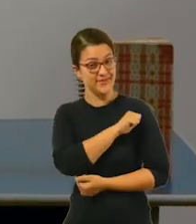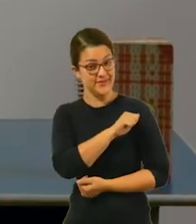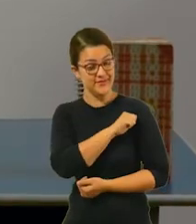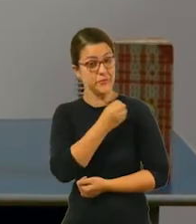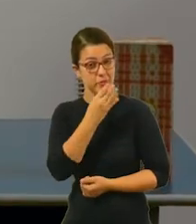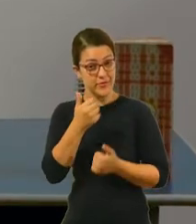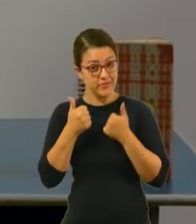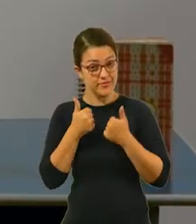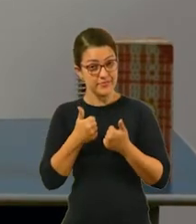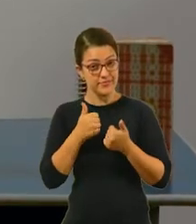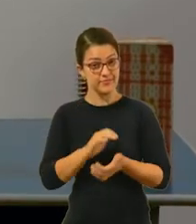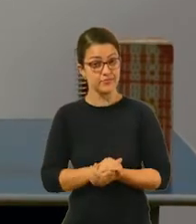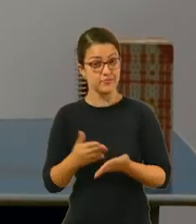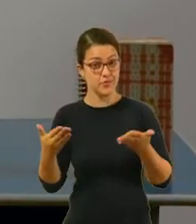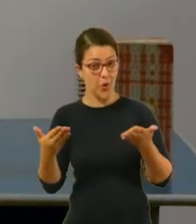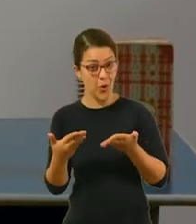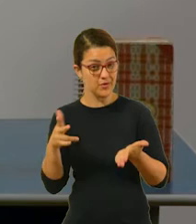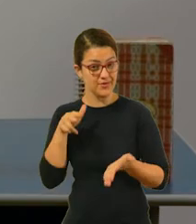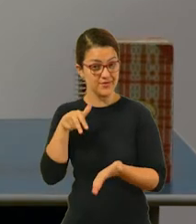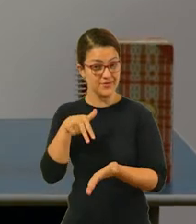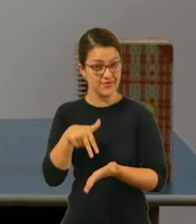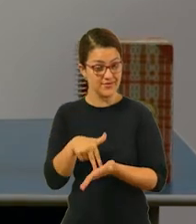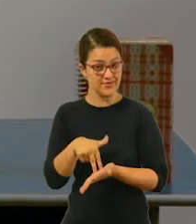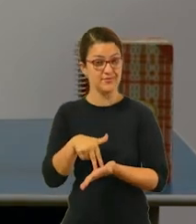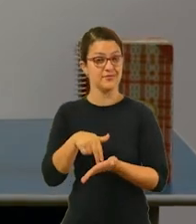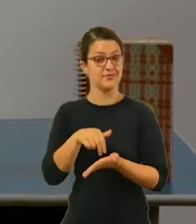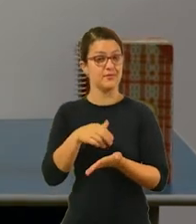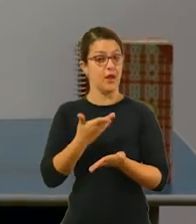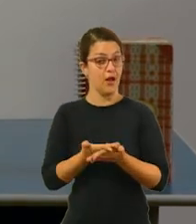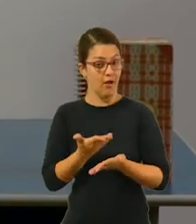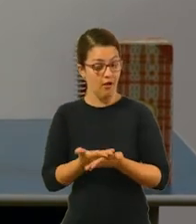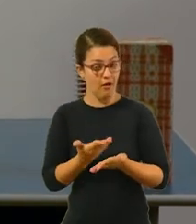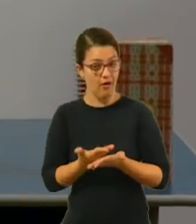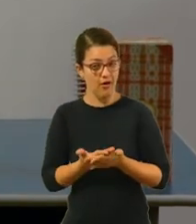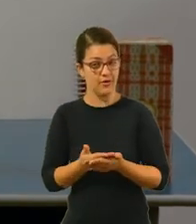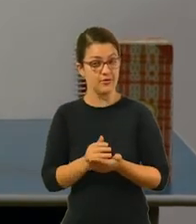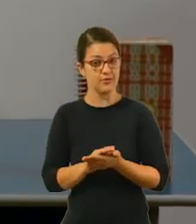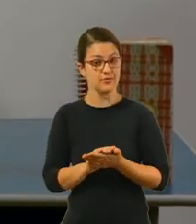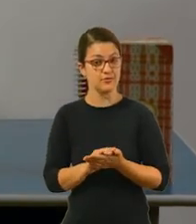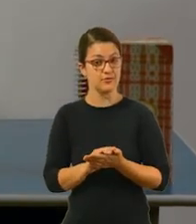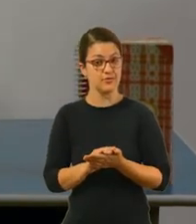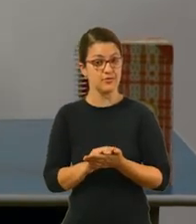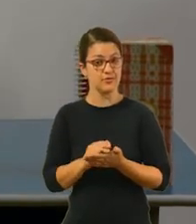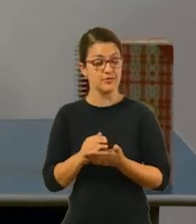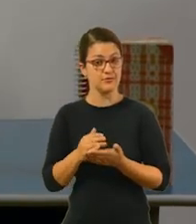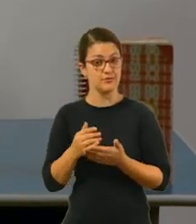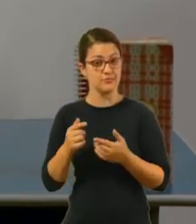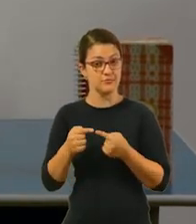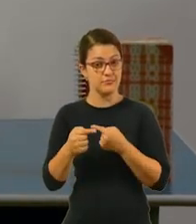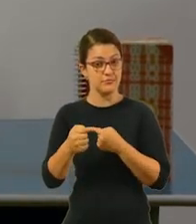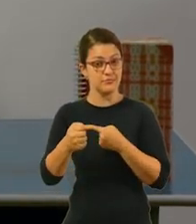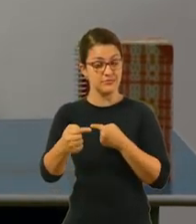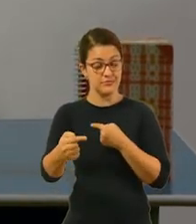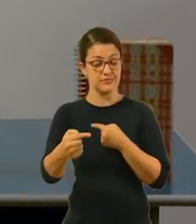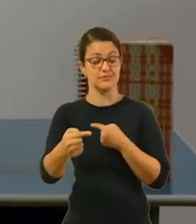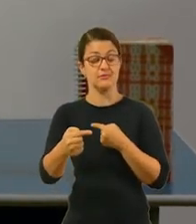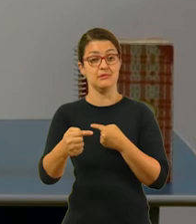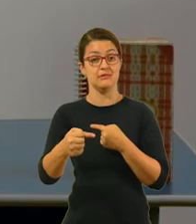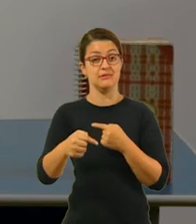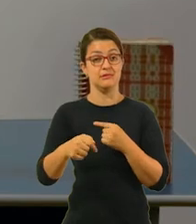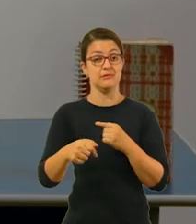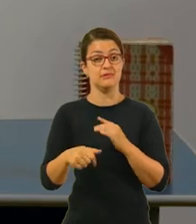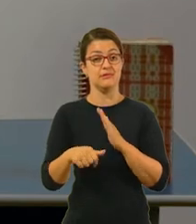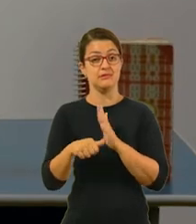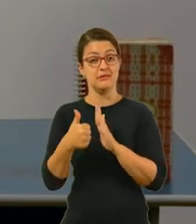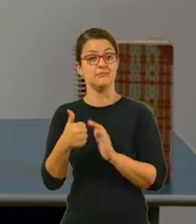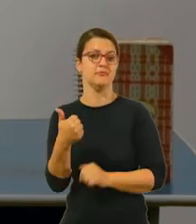queridos e queridas alunas, tudo bem com vocês? Hoje estou aqui para mais uma aula. Nós estamos na 11ª aula do link Lição